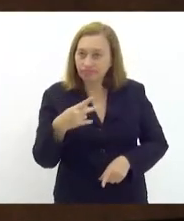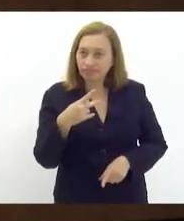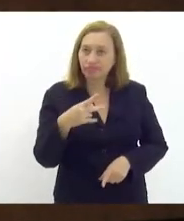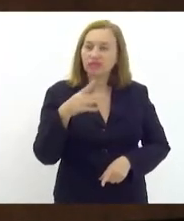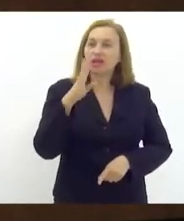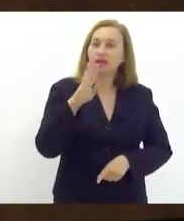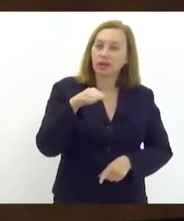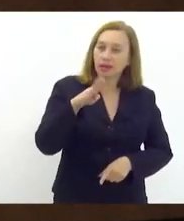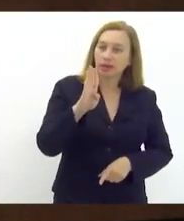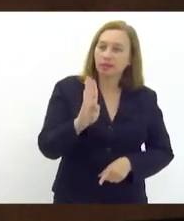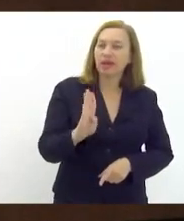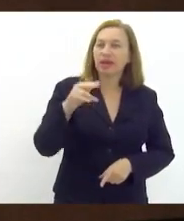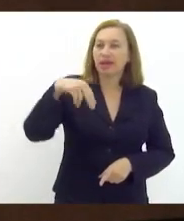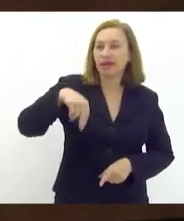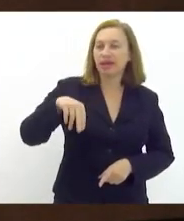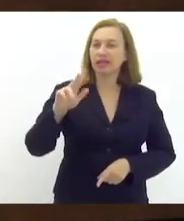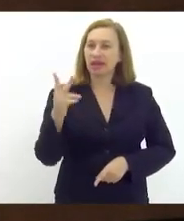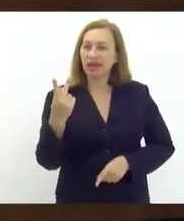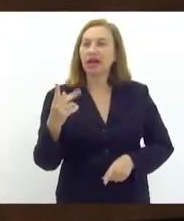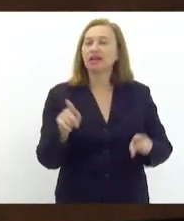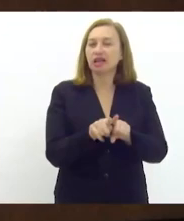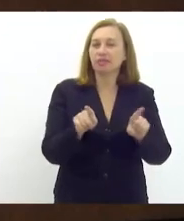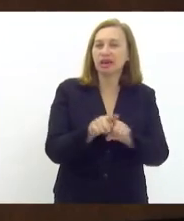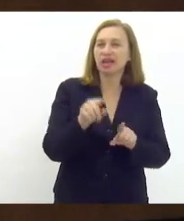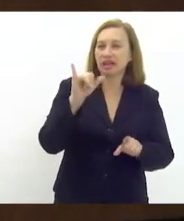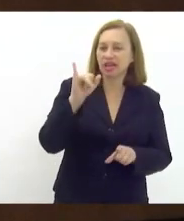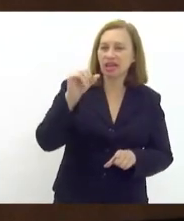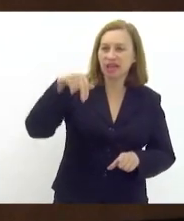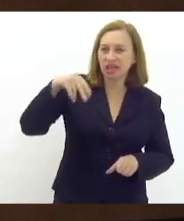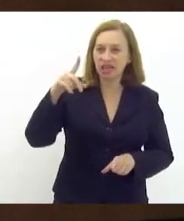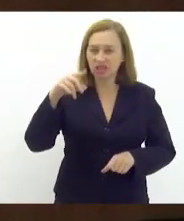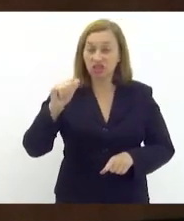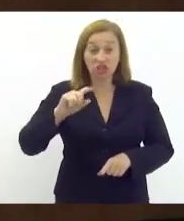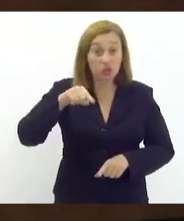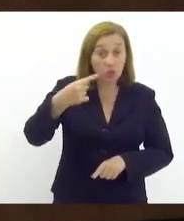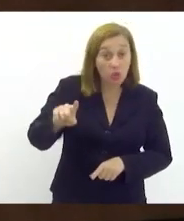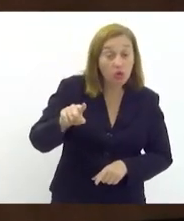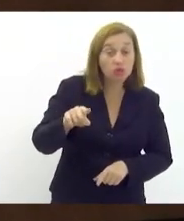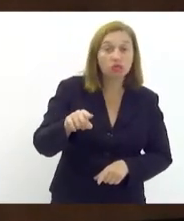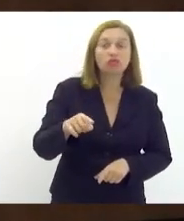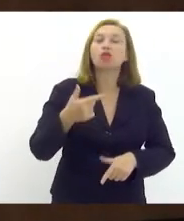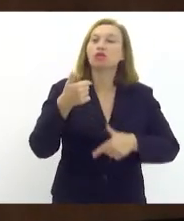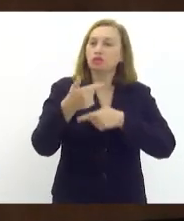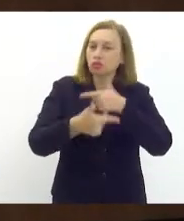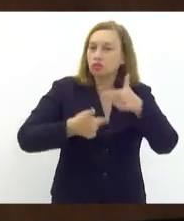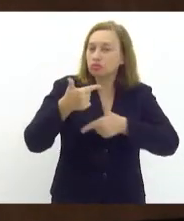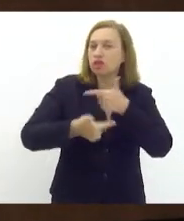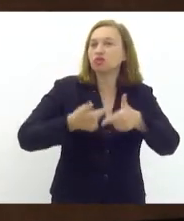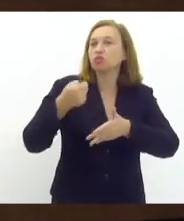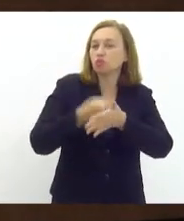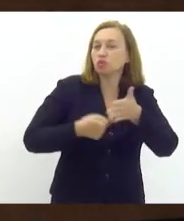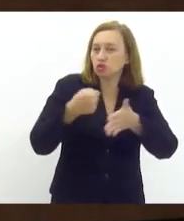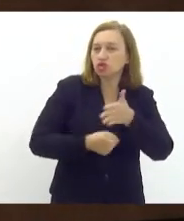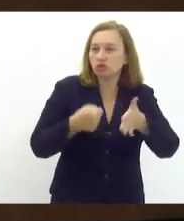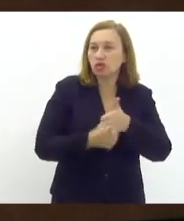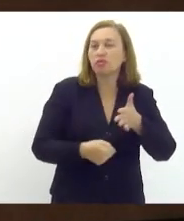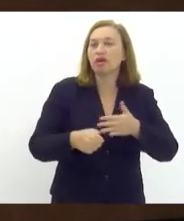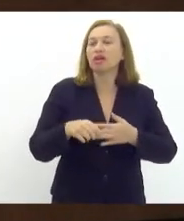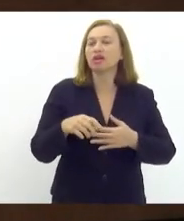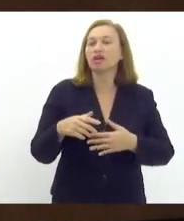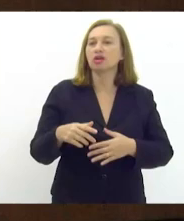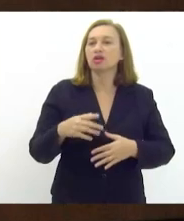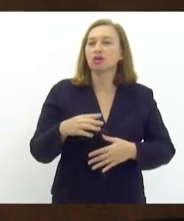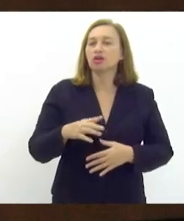BNH levanta essa bandeira como a Índia todos aqui Levanta a bandeira nós vamos continuar lutando para que os veteranos também tenham